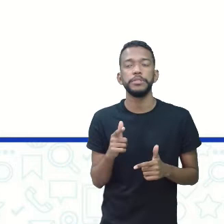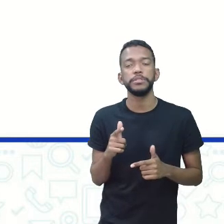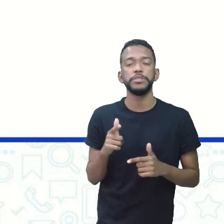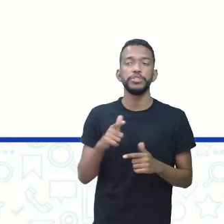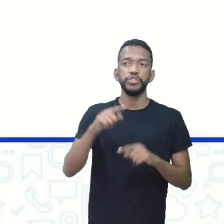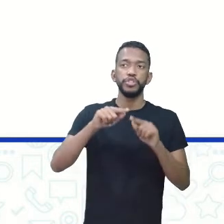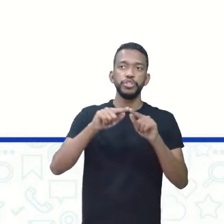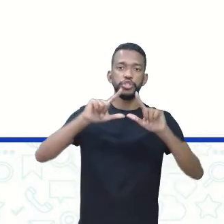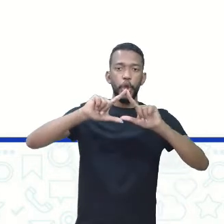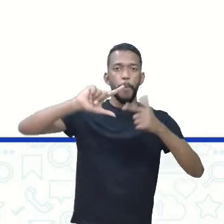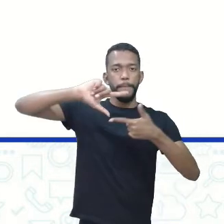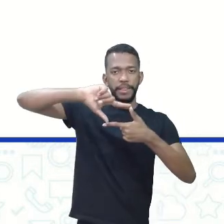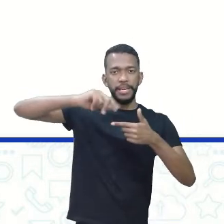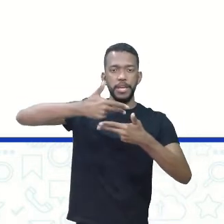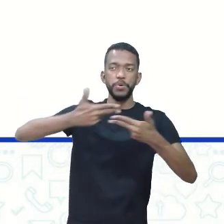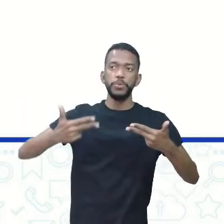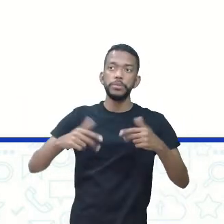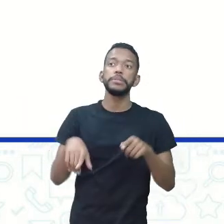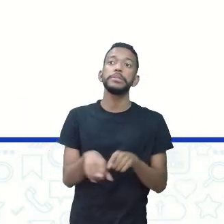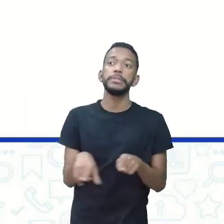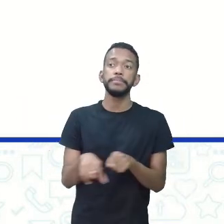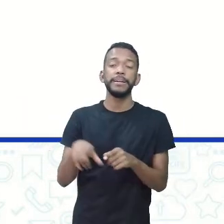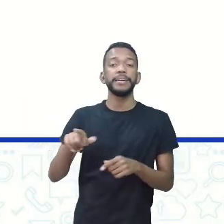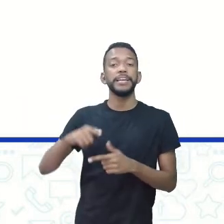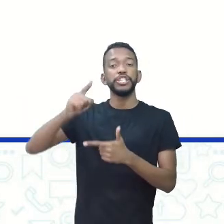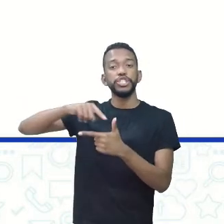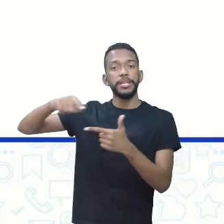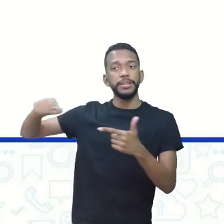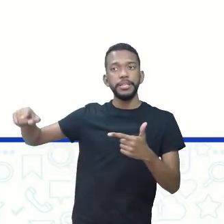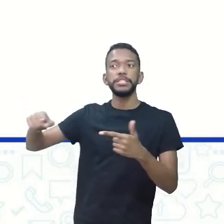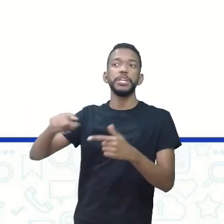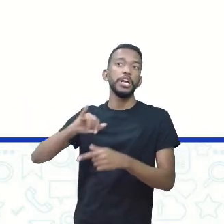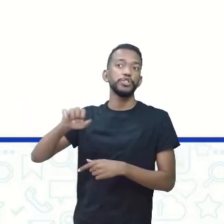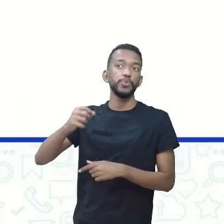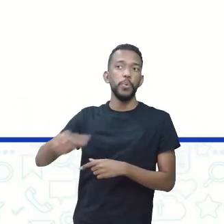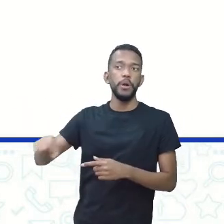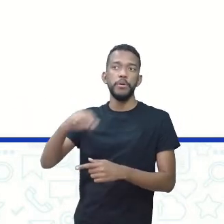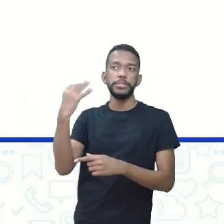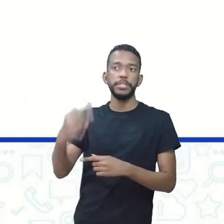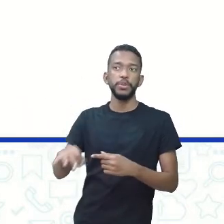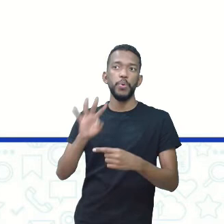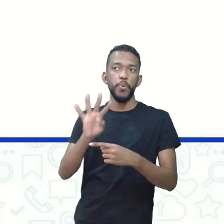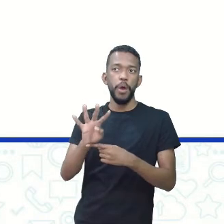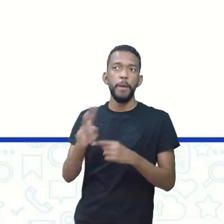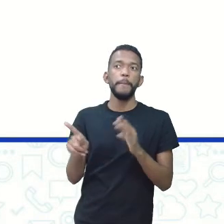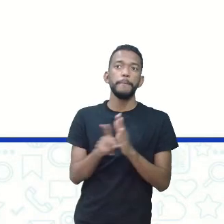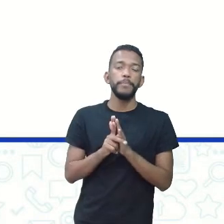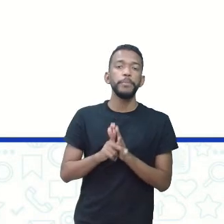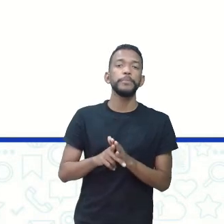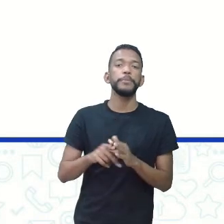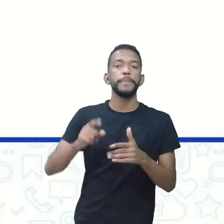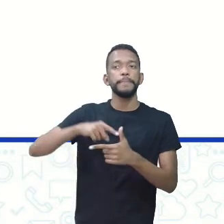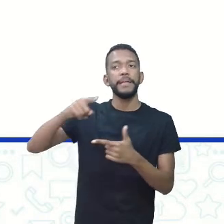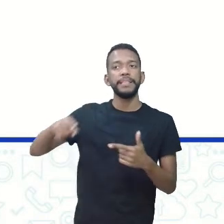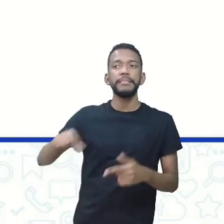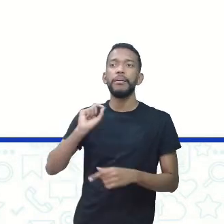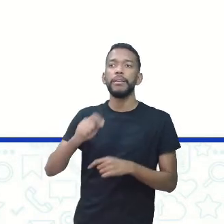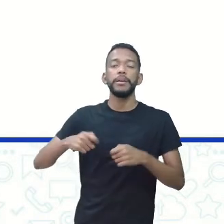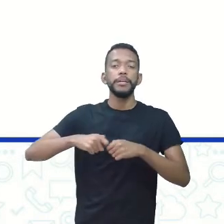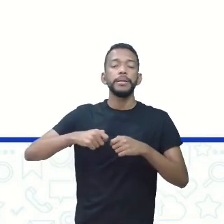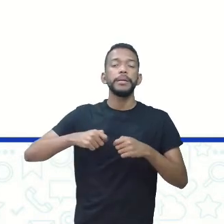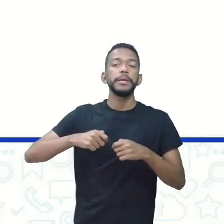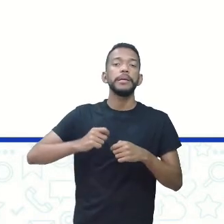das 36 questões de estatística e João acertou 4 das 20 questões de medidas. Quem obteve o